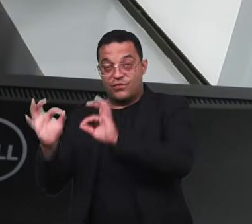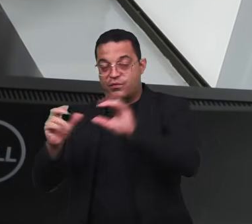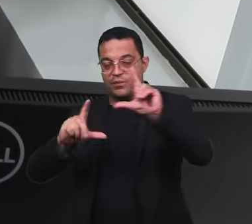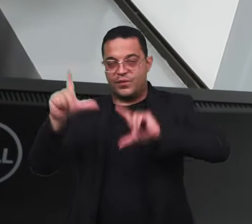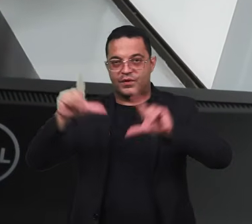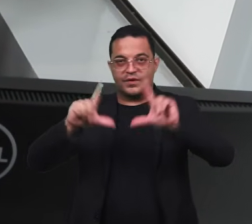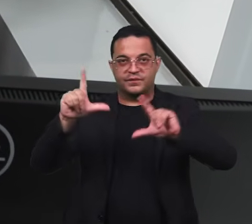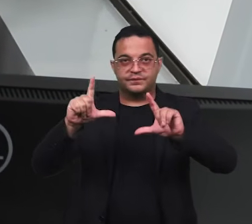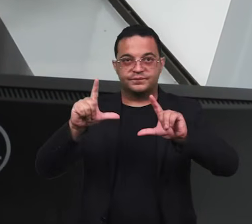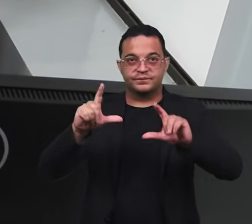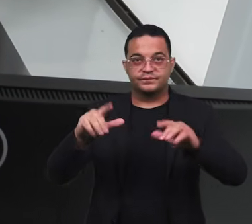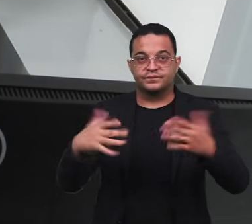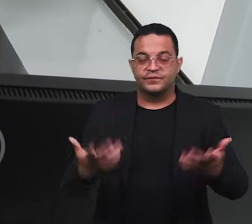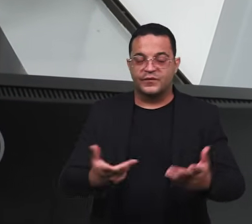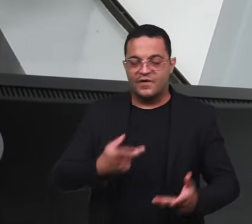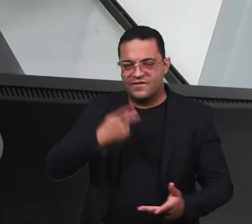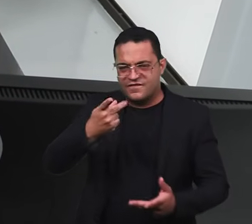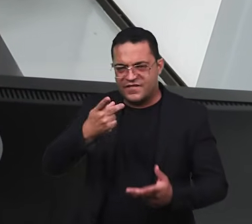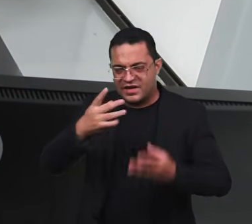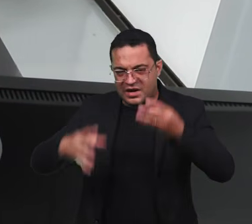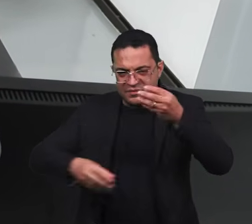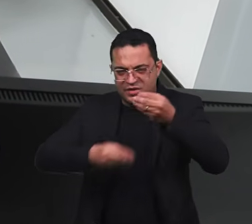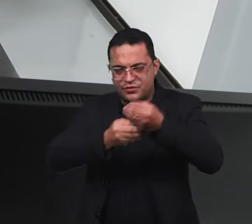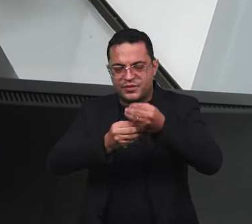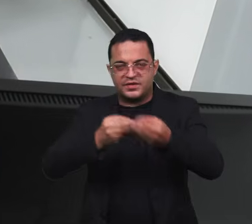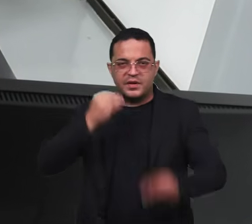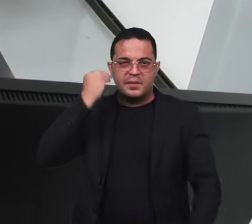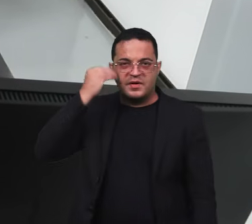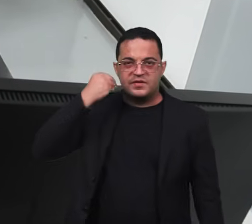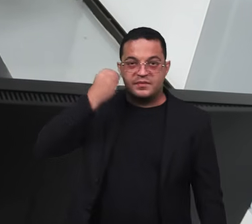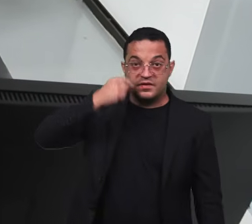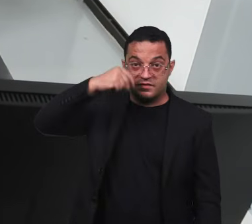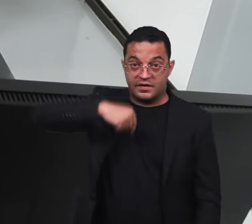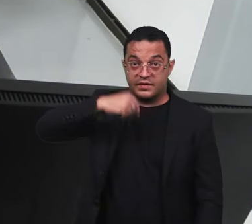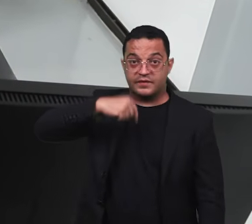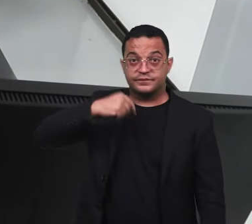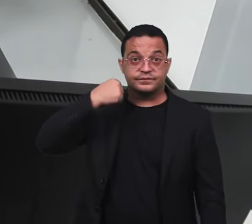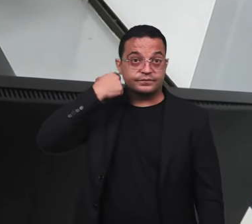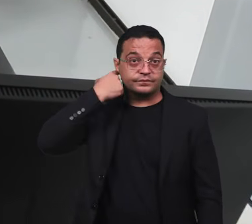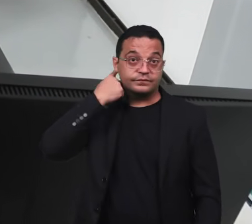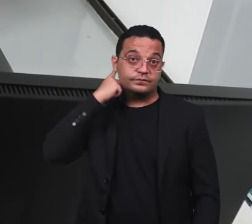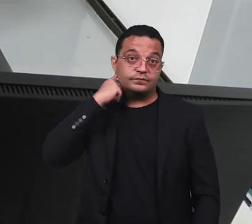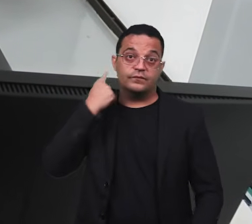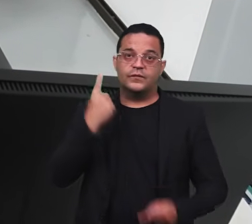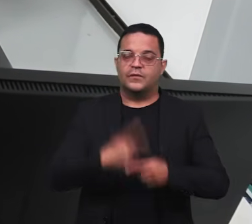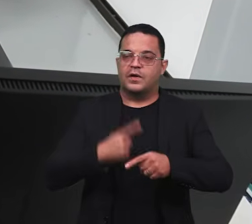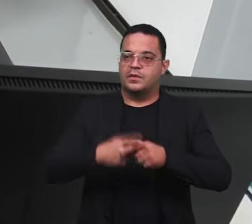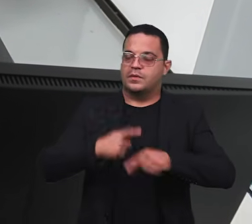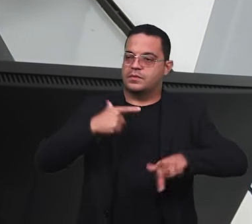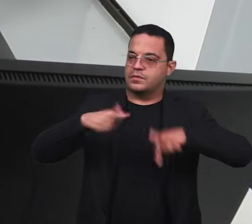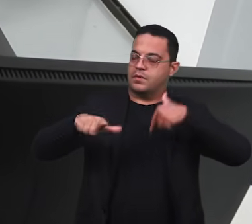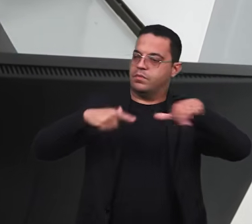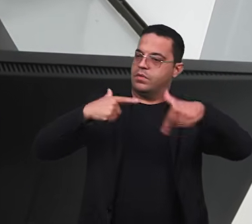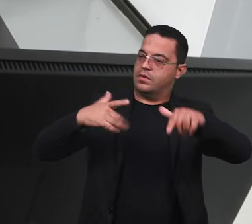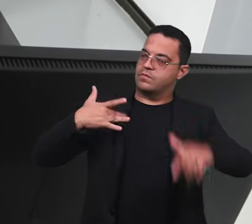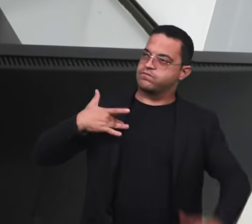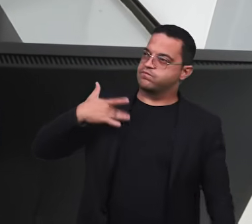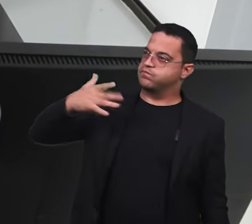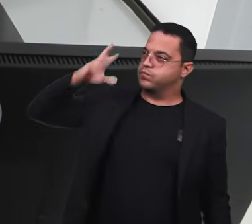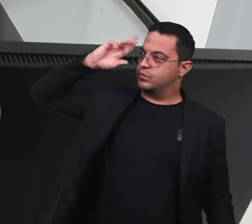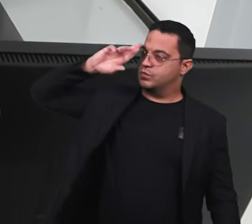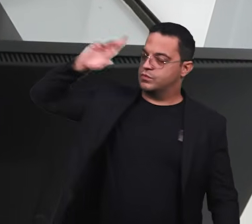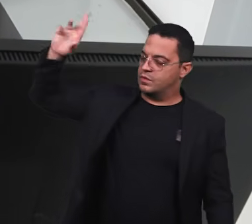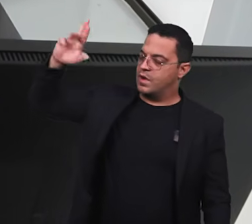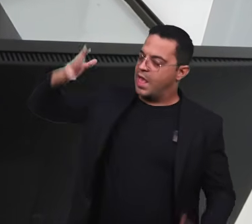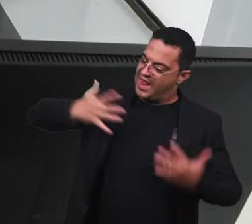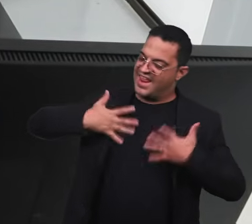programa. E vim aqui falar um pouquinho da minha experiência. Porque trabalhar para o Senhor, servir ao